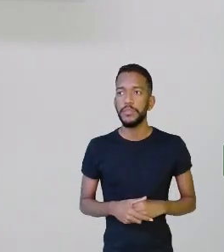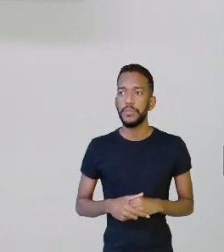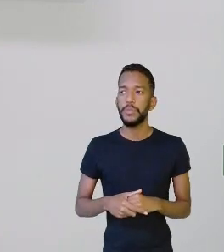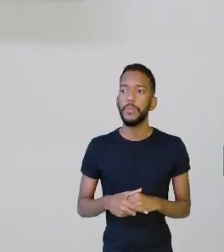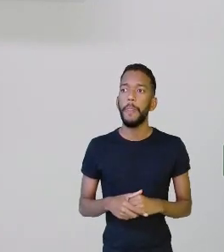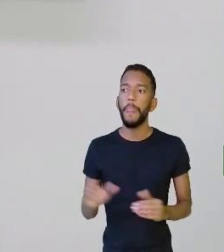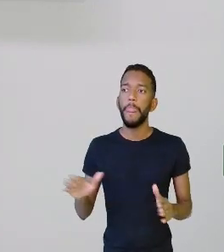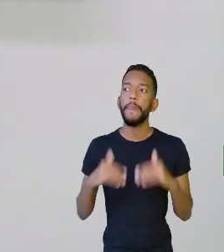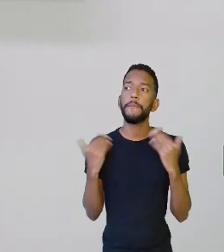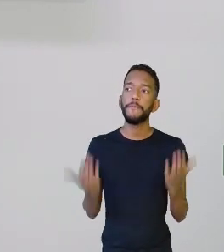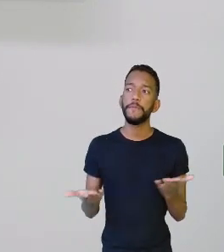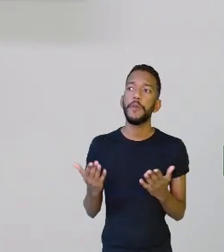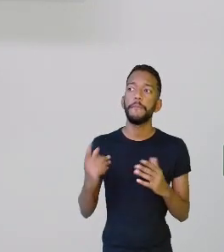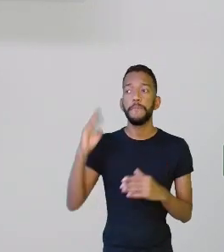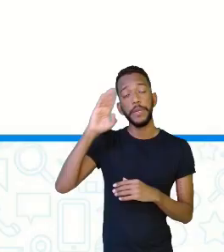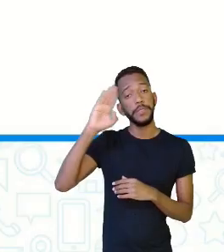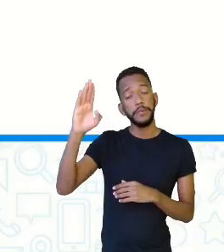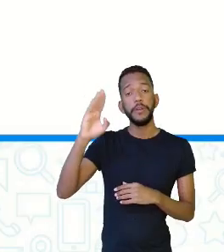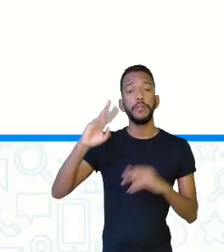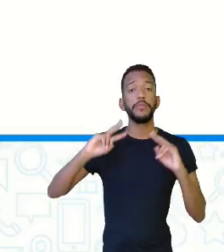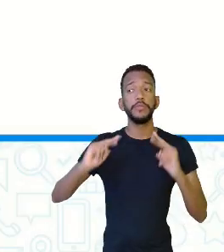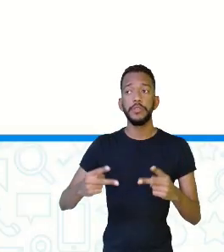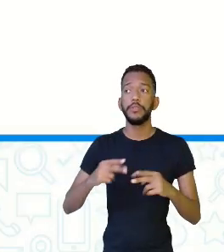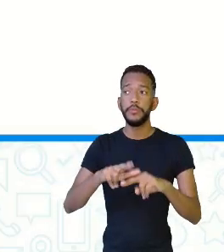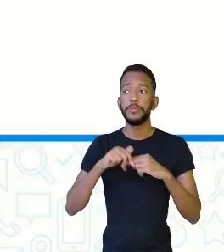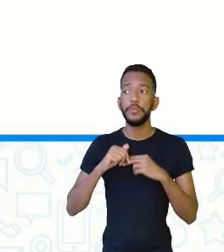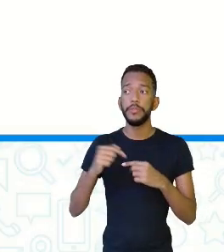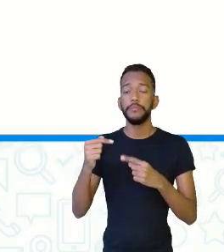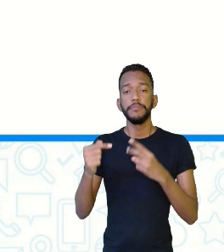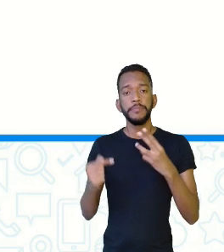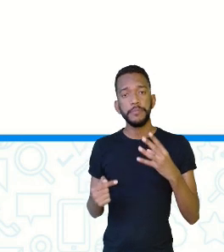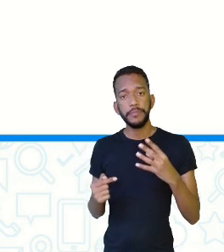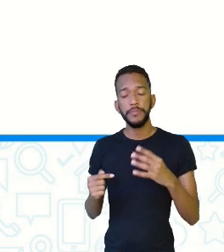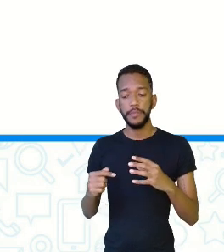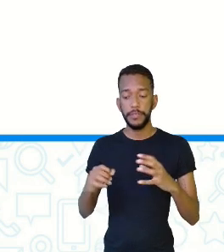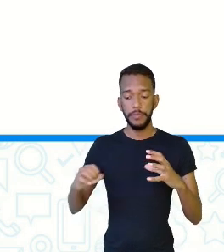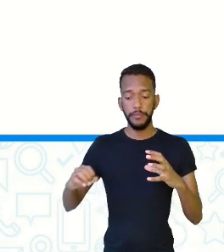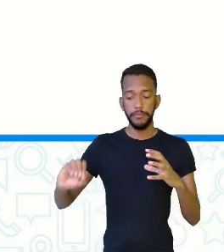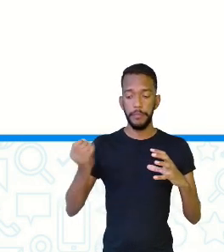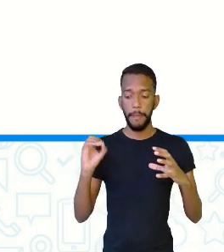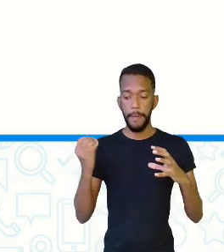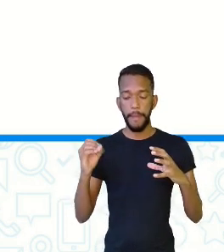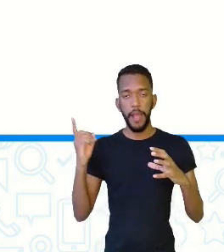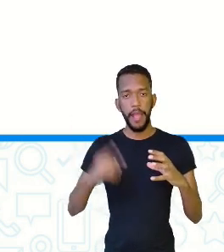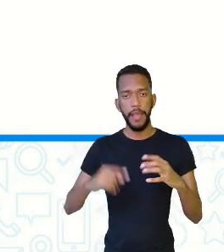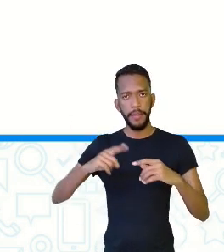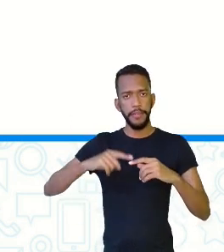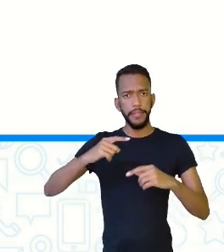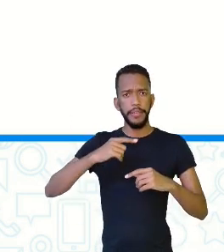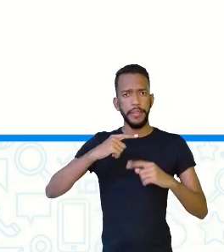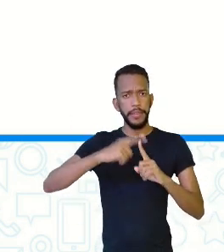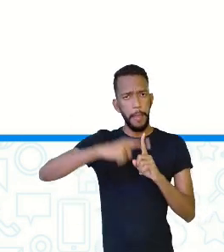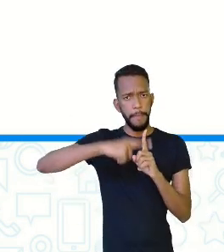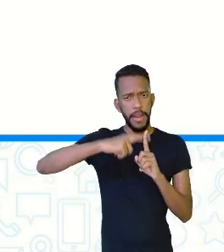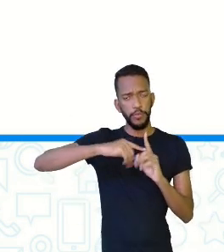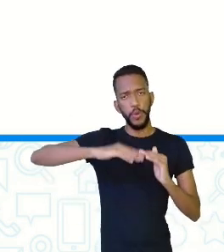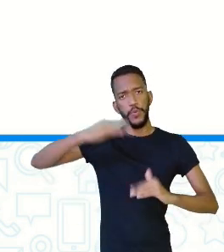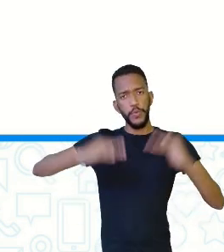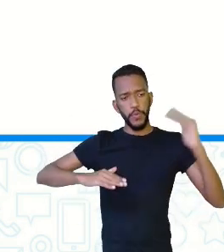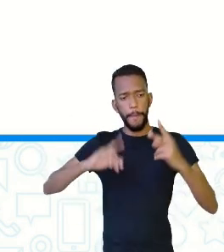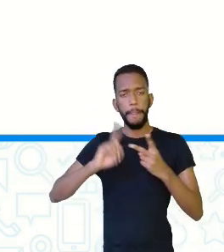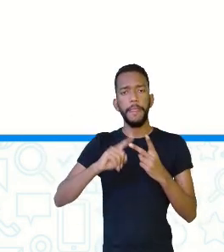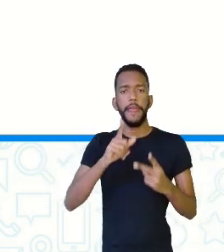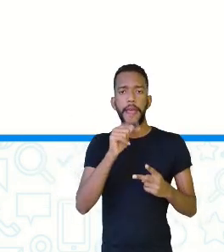Qual é a principal consequência do movimento de rotação da Terra? É a elevação das temperaturas? É o aumento do nível do mar?